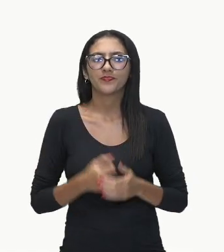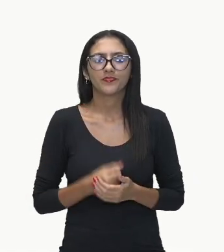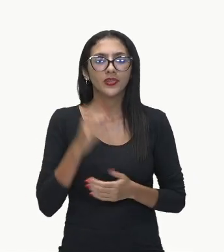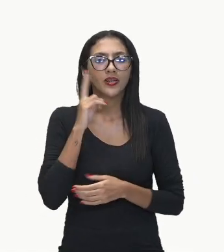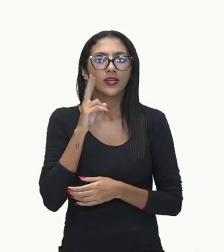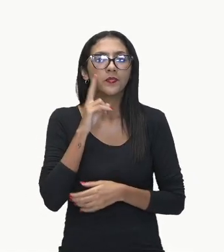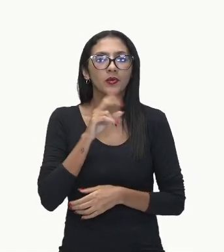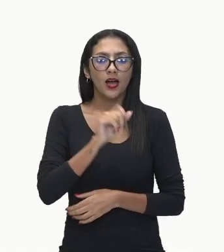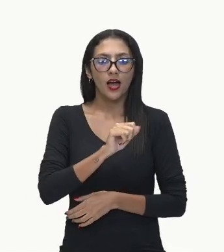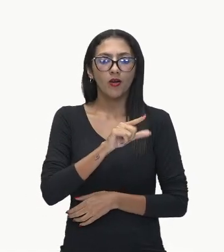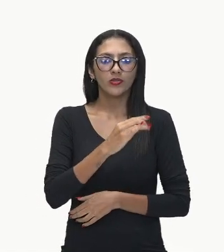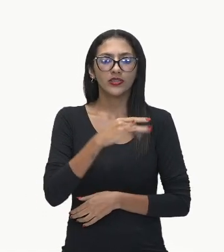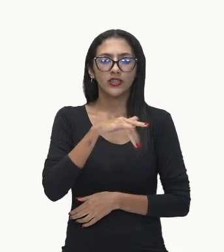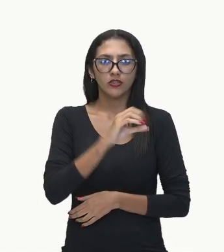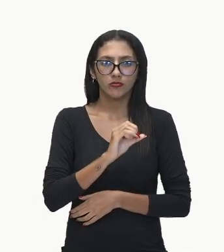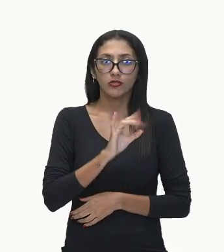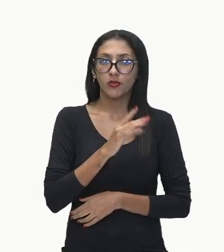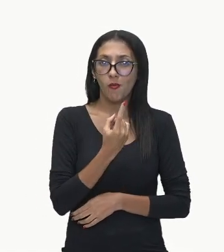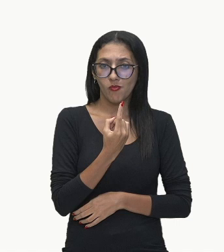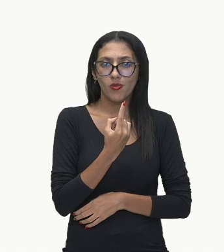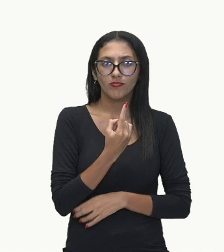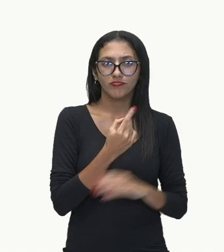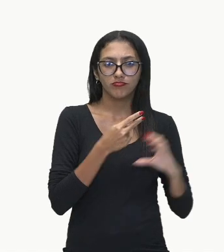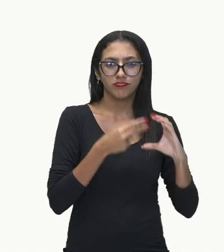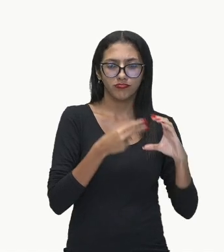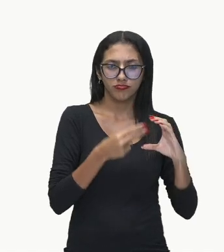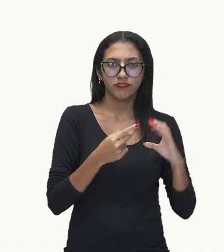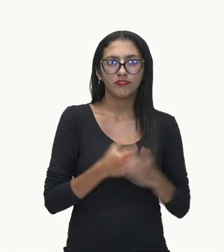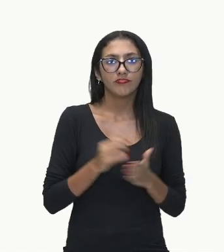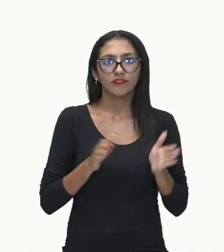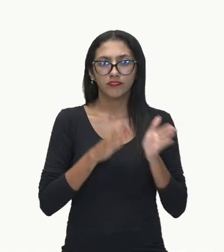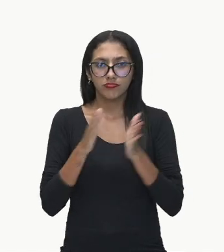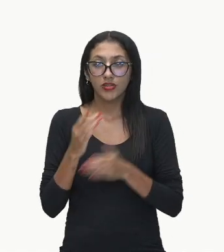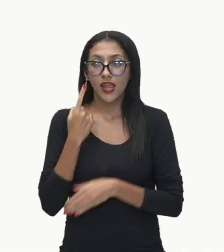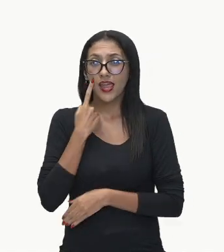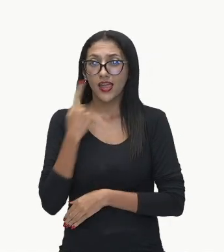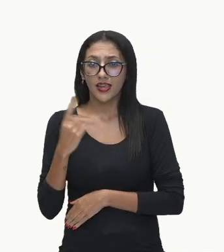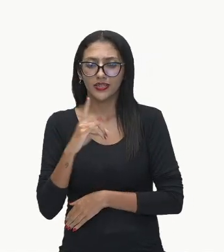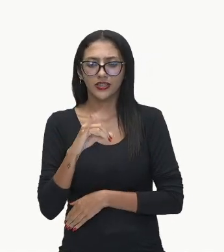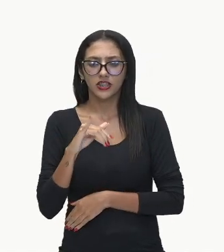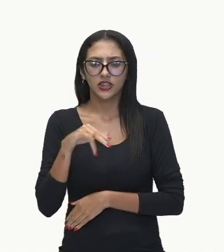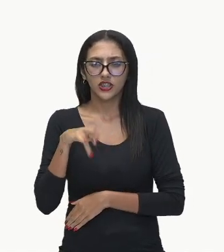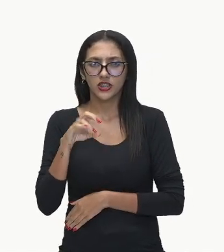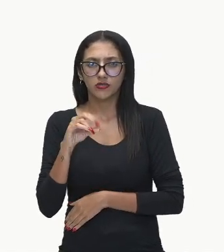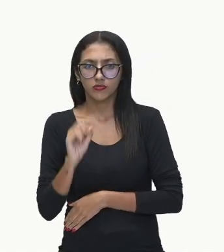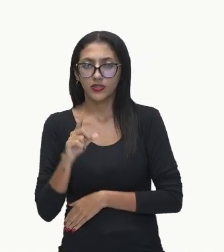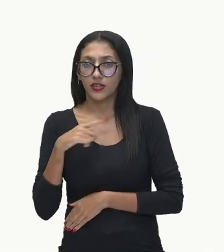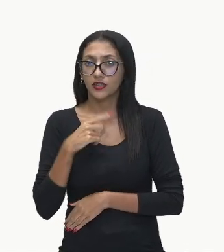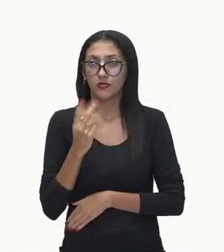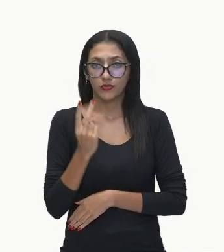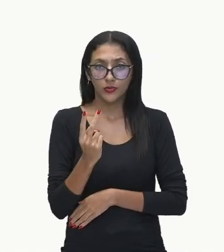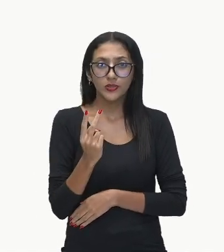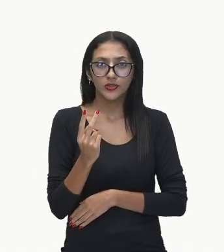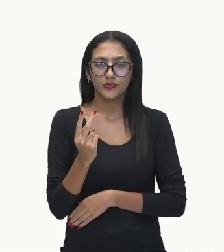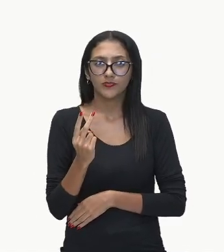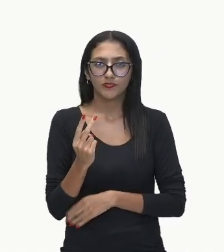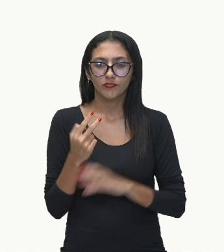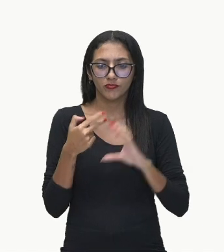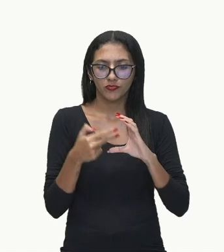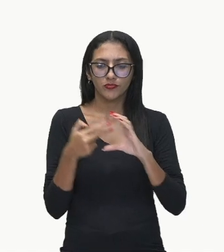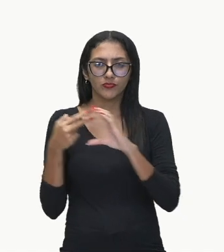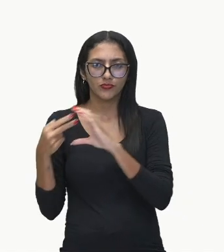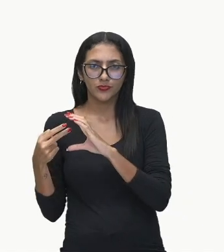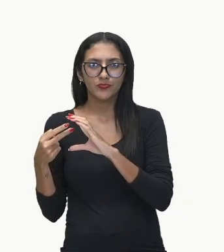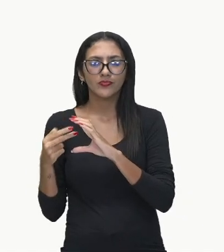uma ligação dupla e os alcadienos têm duas ligações duplas. Então, esse é o conceito